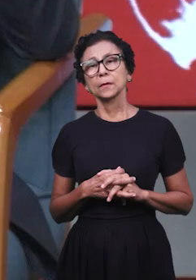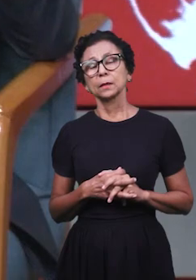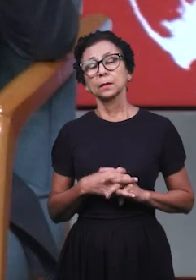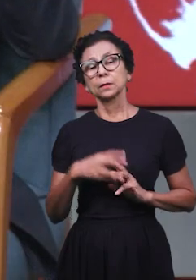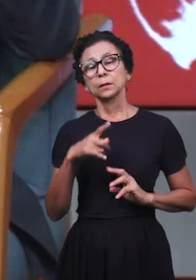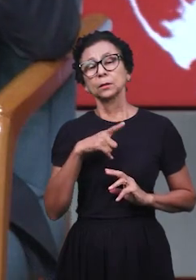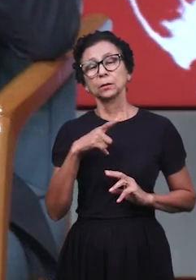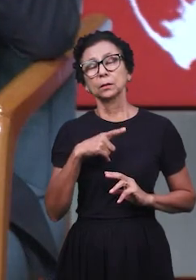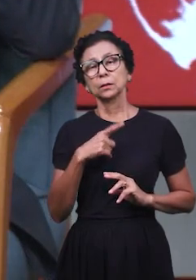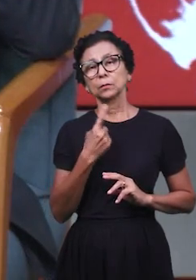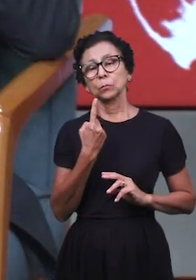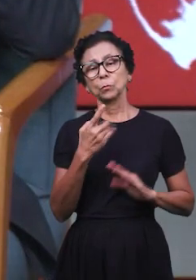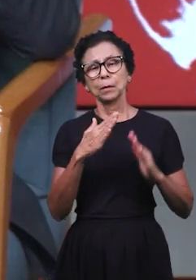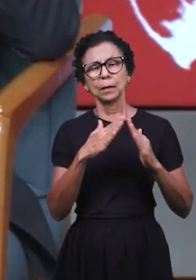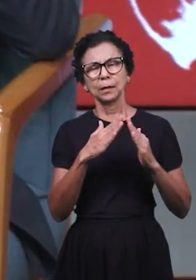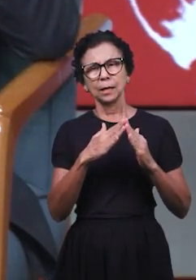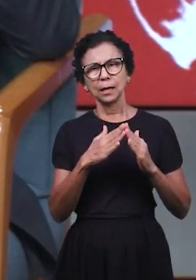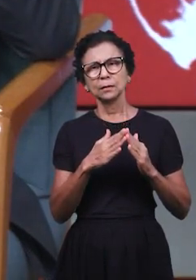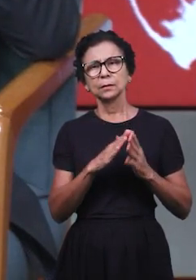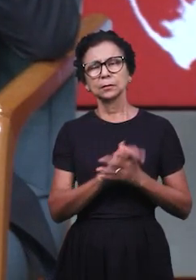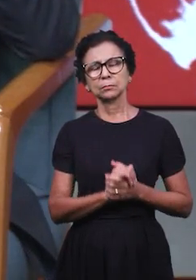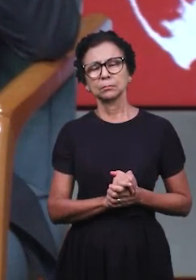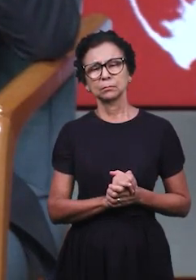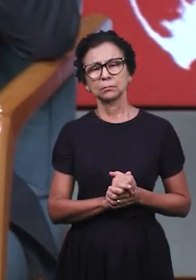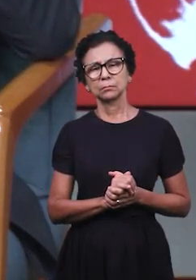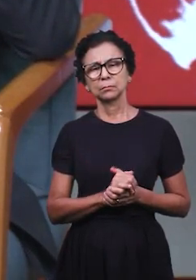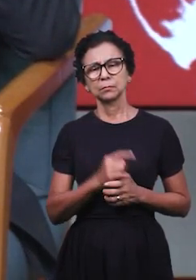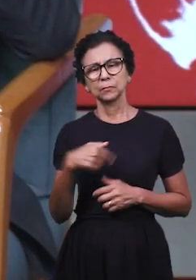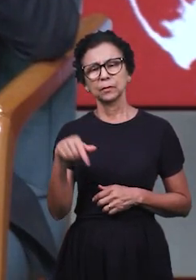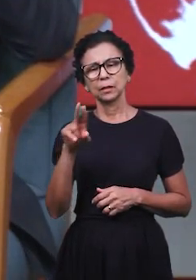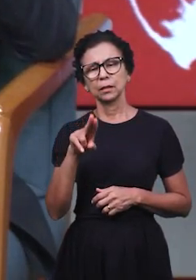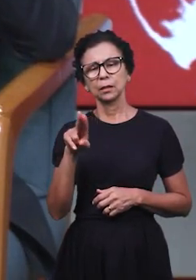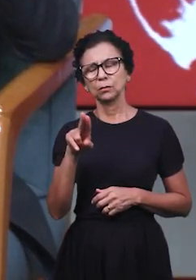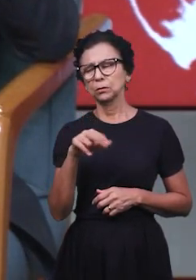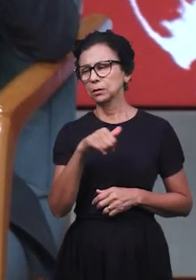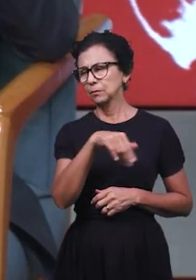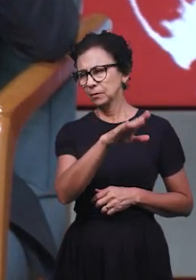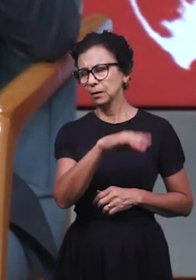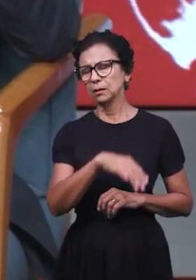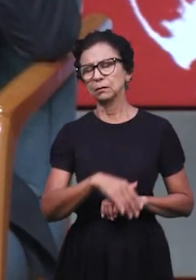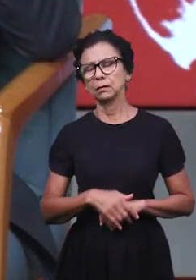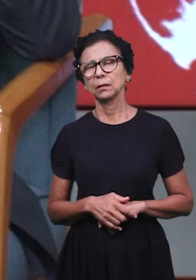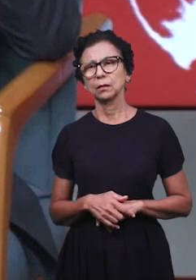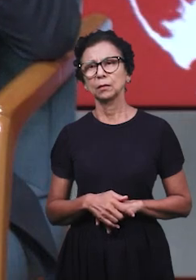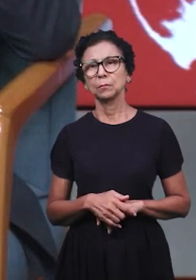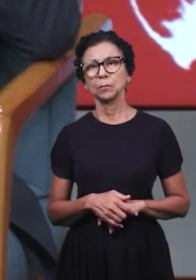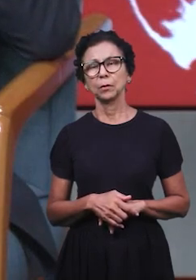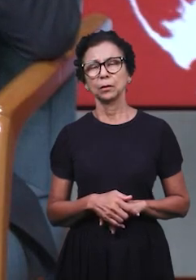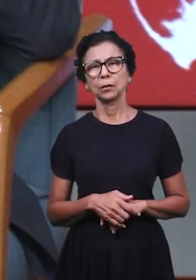e você quer usar lá, você pode usar lá, fica lá, monta seu